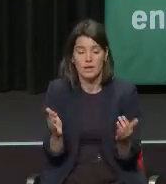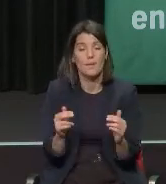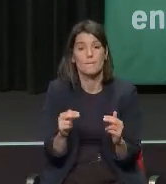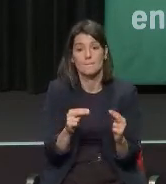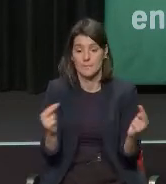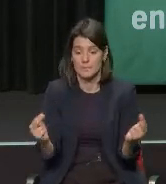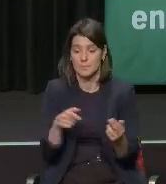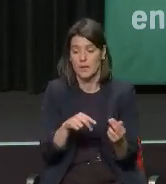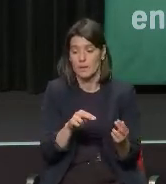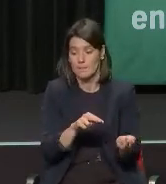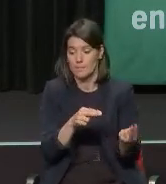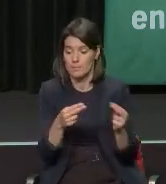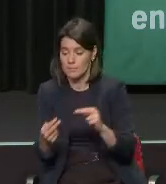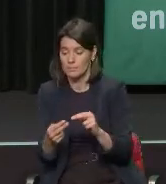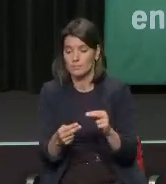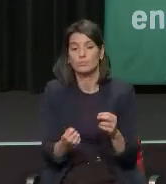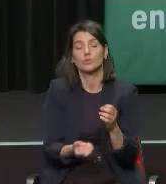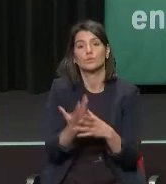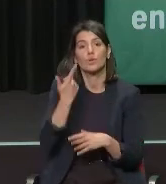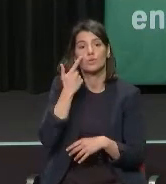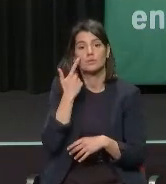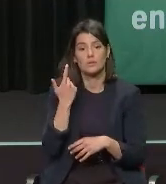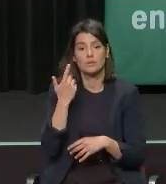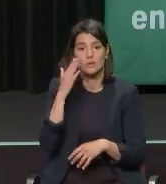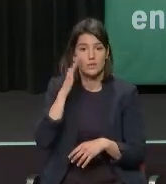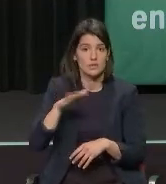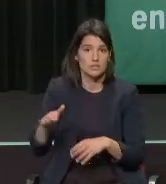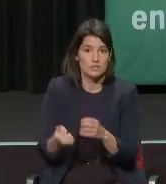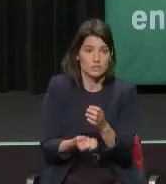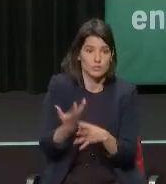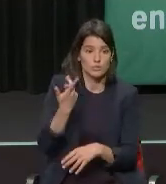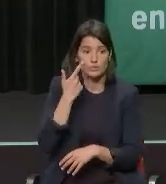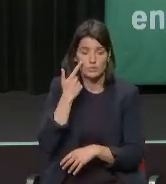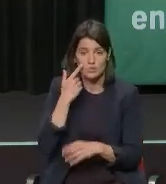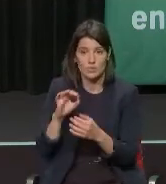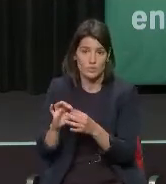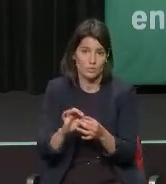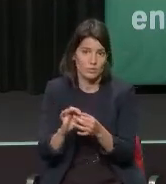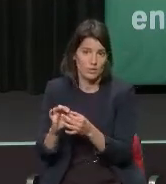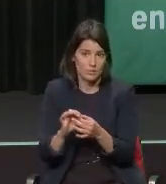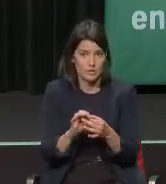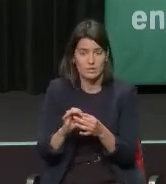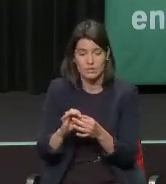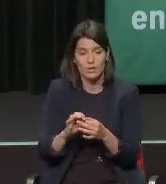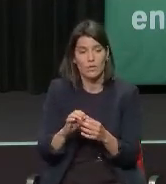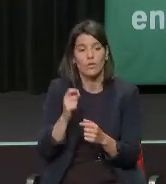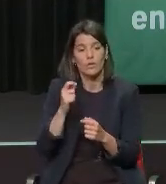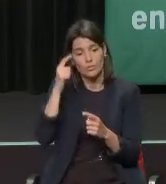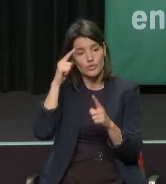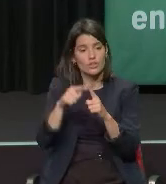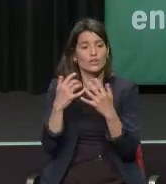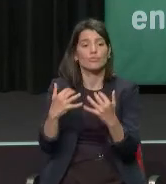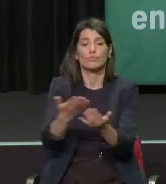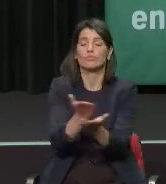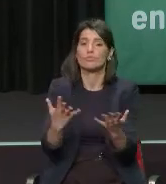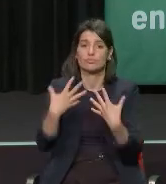que é a coprodução de conhecimento. A ciência produzir conhecimento em colaboração com os destinatários finais.